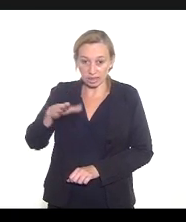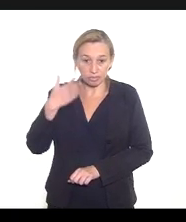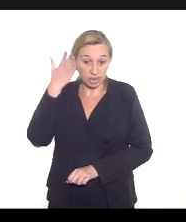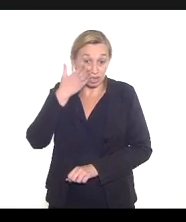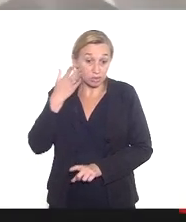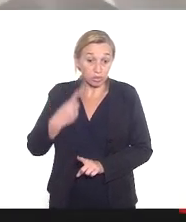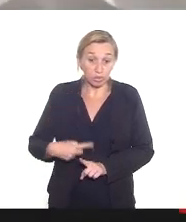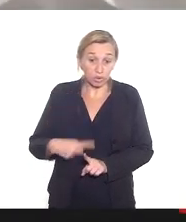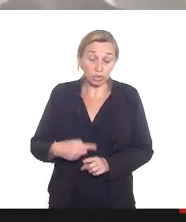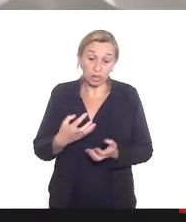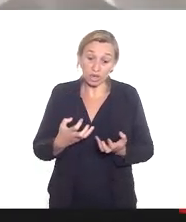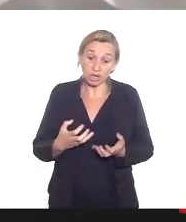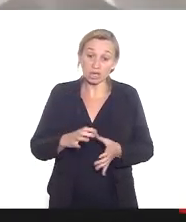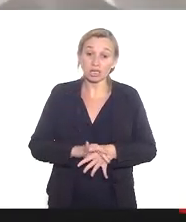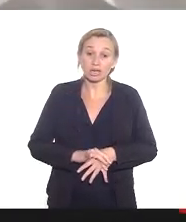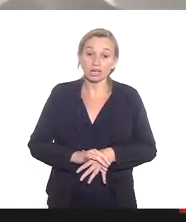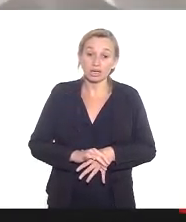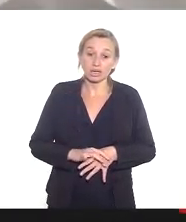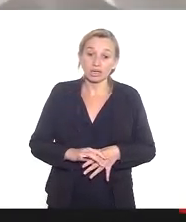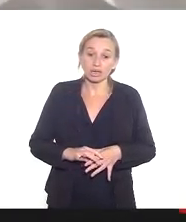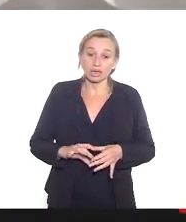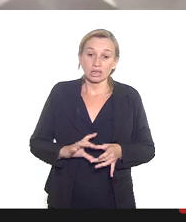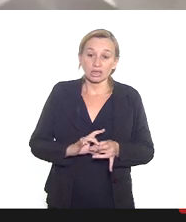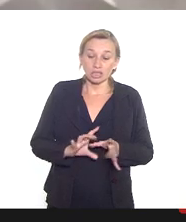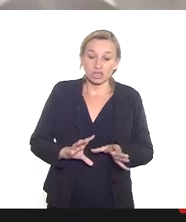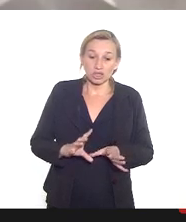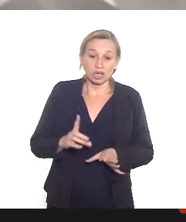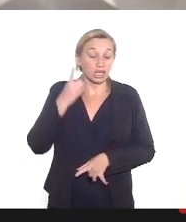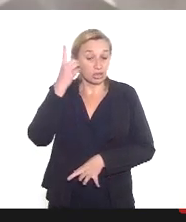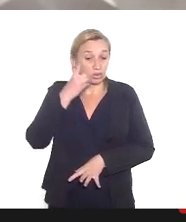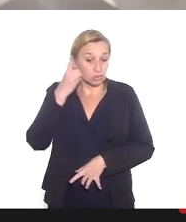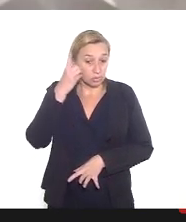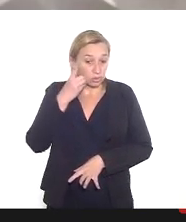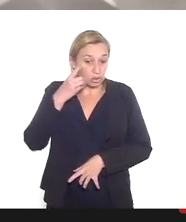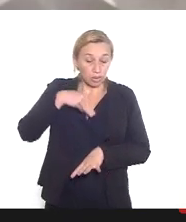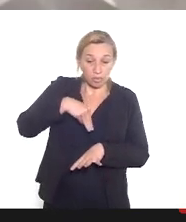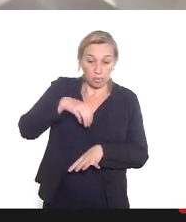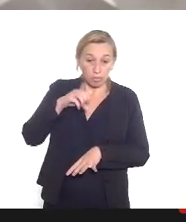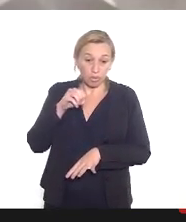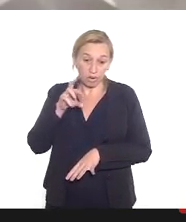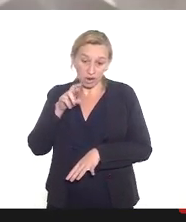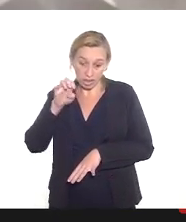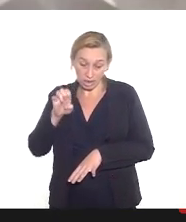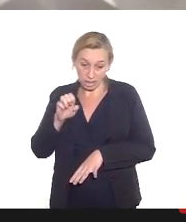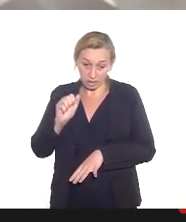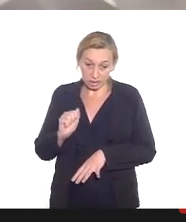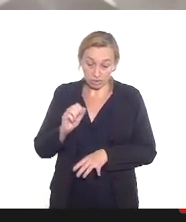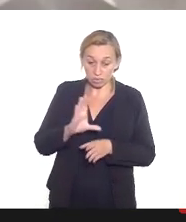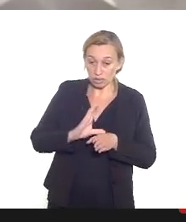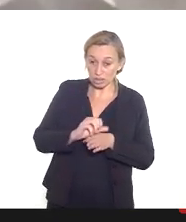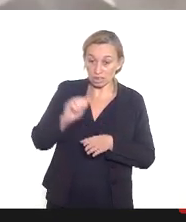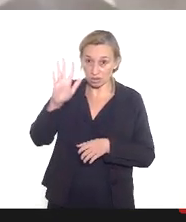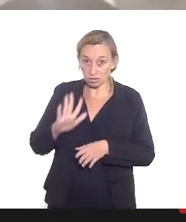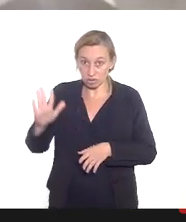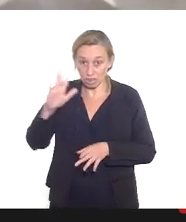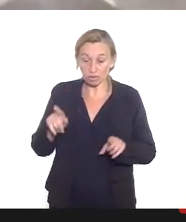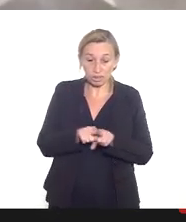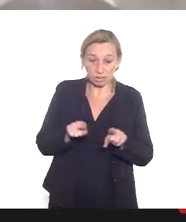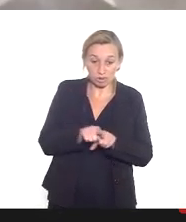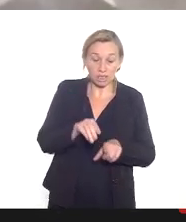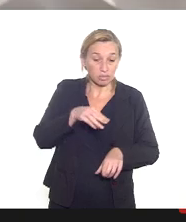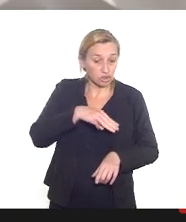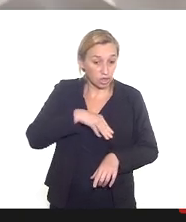eu queria permitir e a doutora mulher naquele Conselho Nacional a Doutora Márcia gostosa do ministério